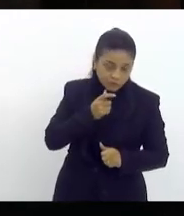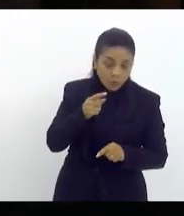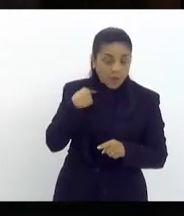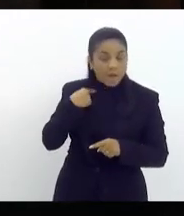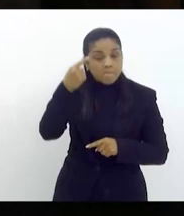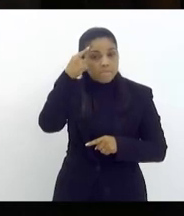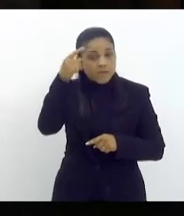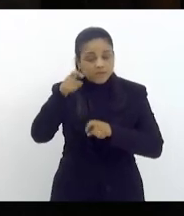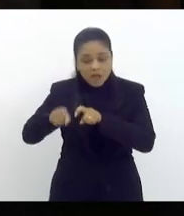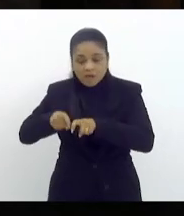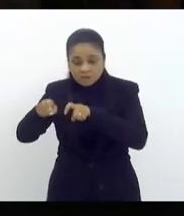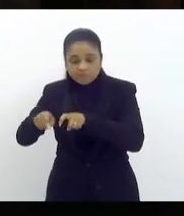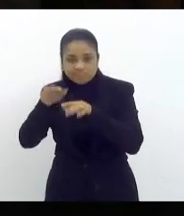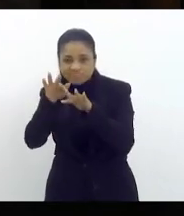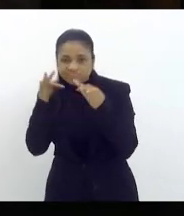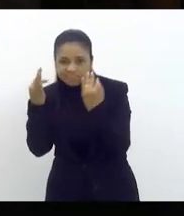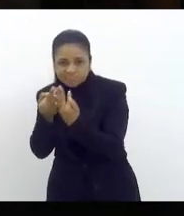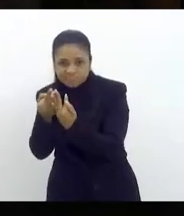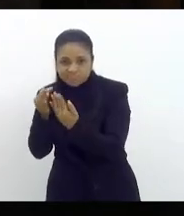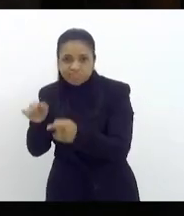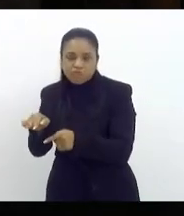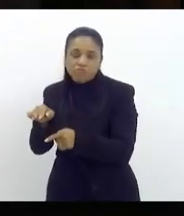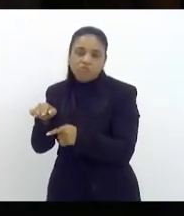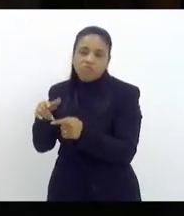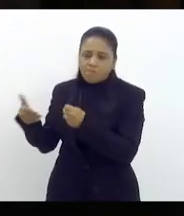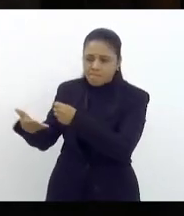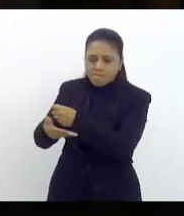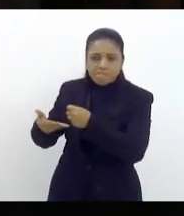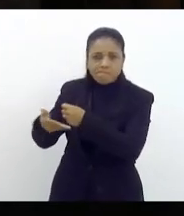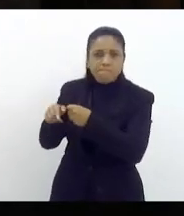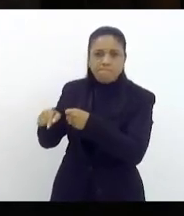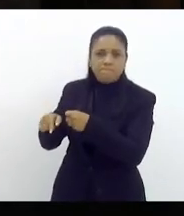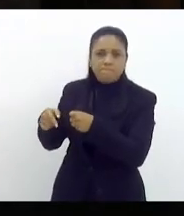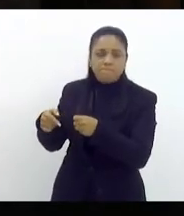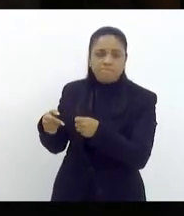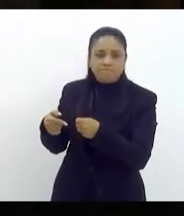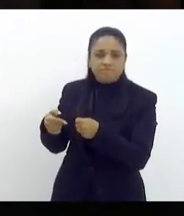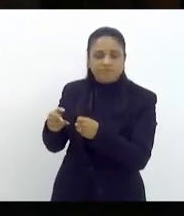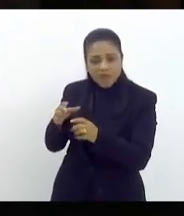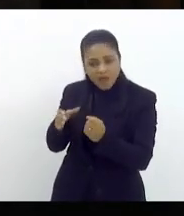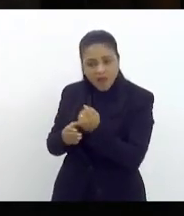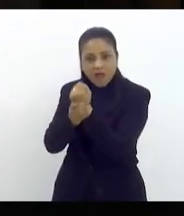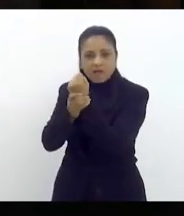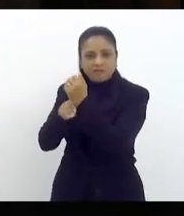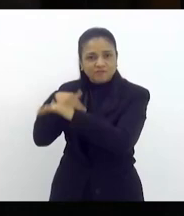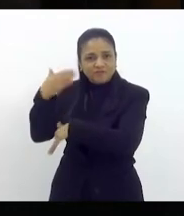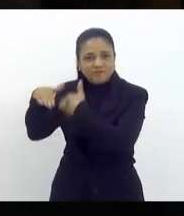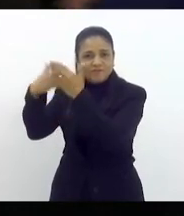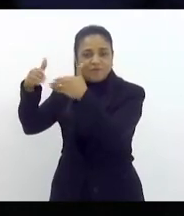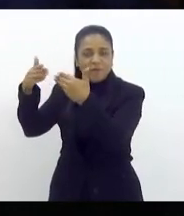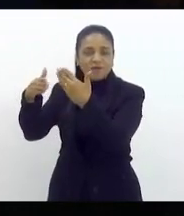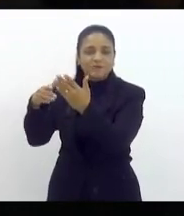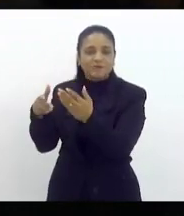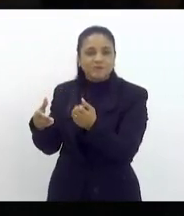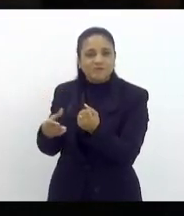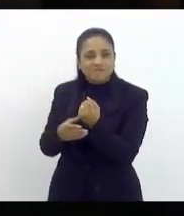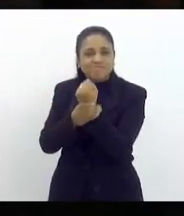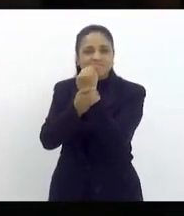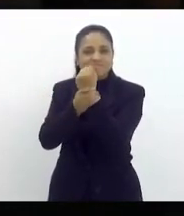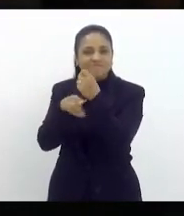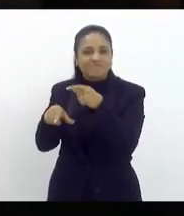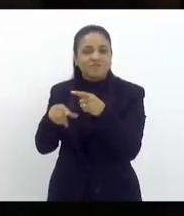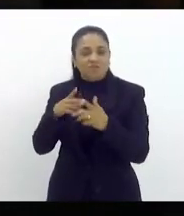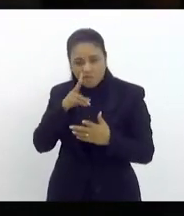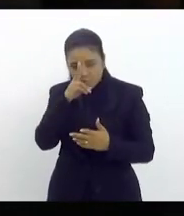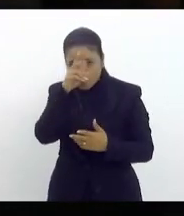fato na agricultura familiar como algo que garante subsistência como algo que garante desenvolvimento no interior como algo que fortalece o